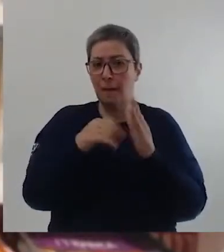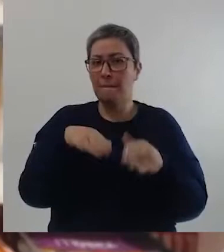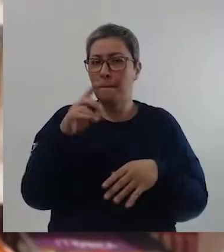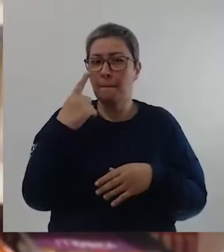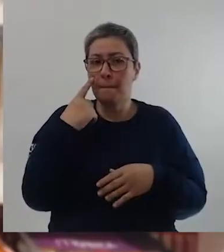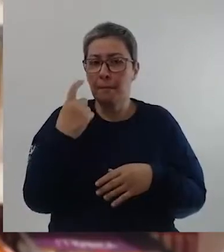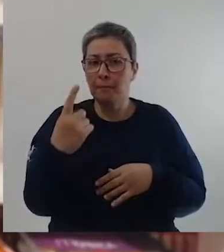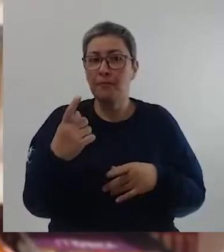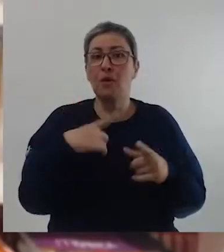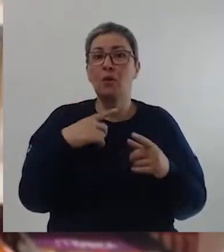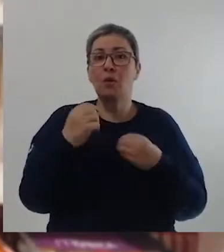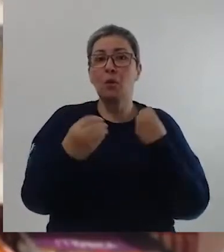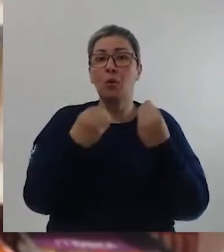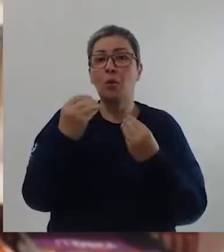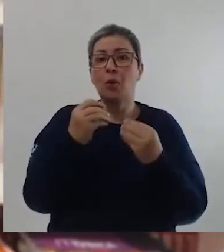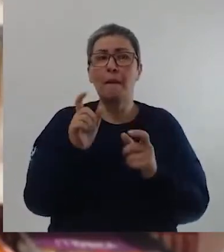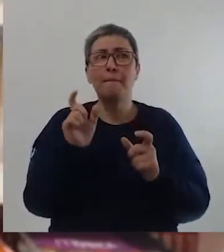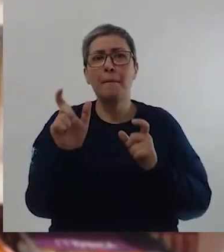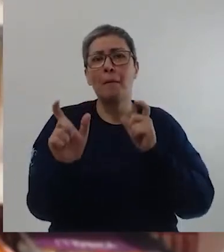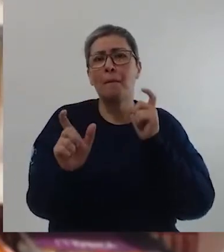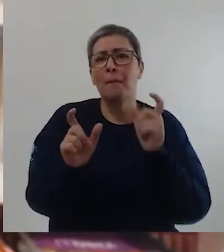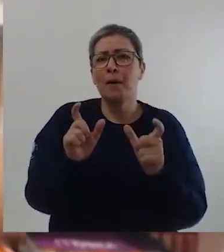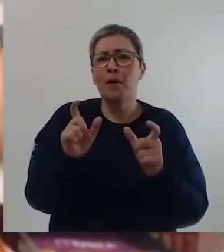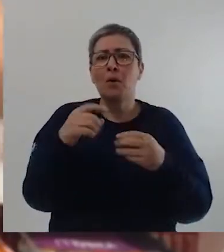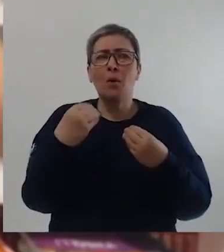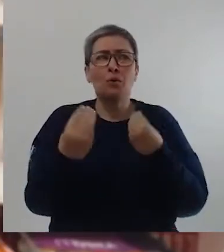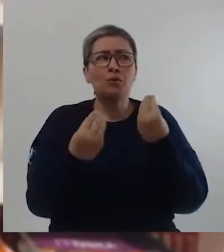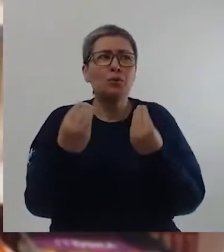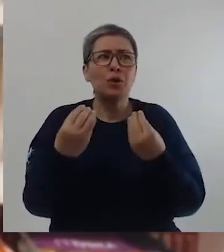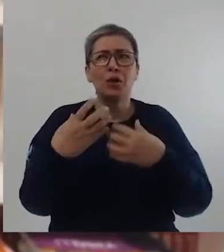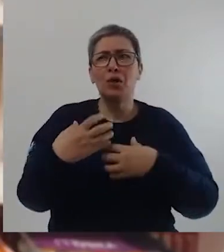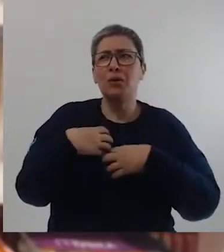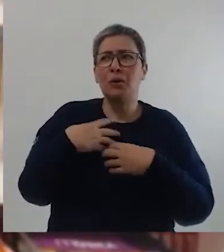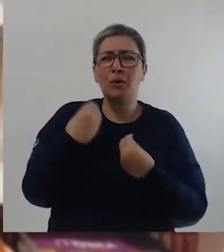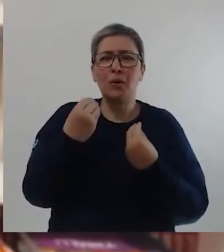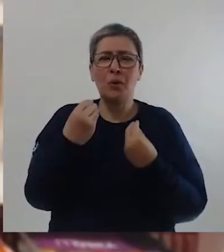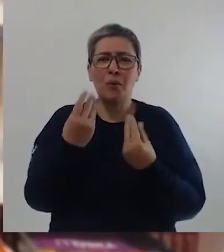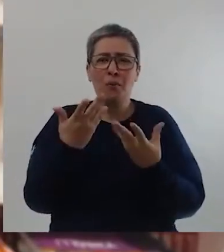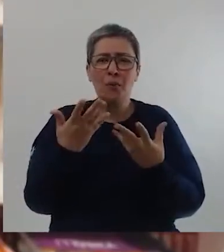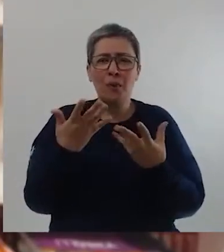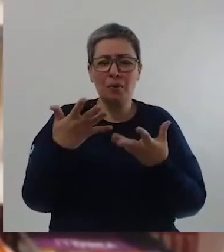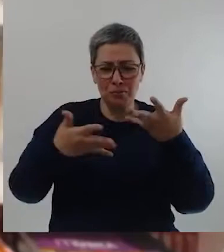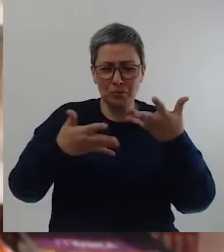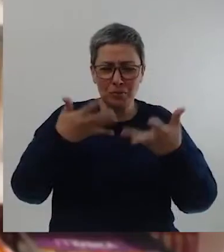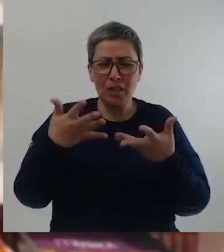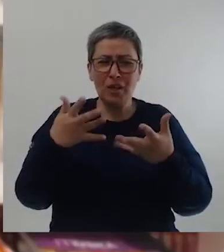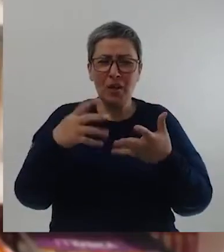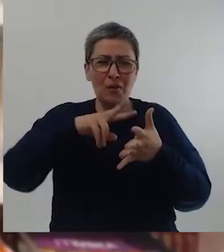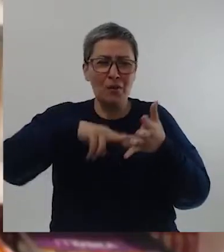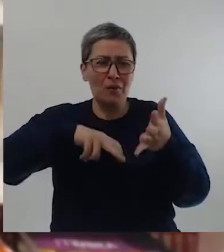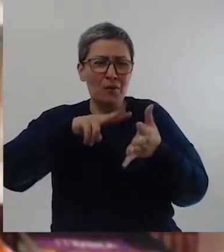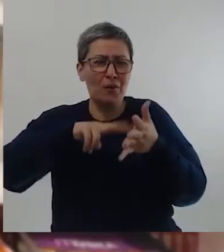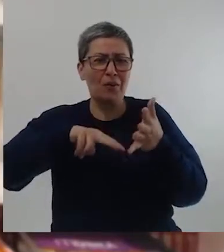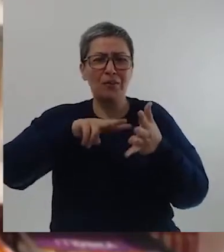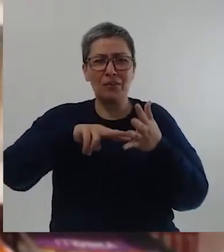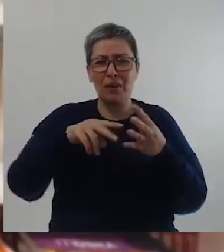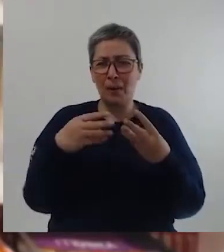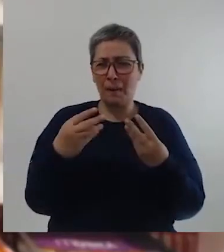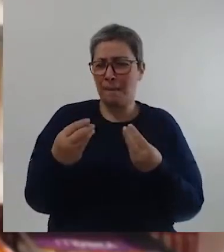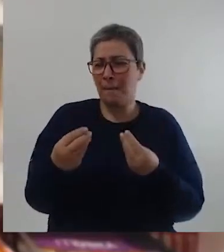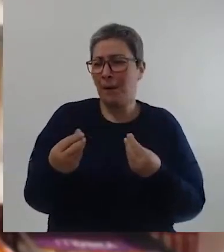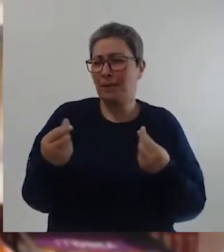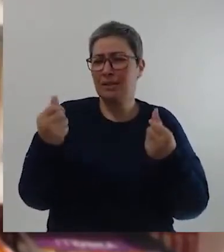para você o mais interessante são algumas palavras né o jeito que se falava na época né é um vocabulário